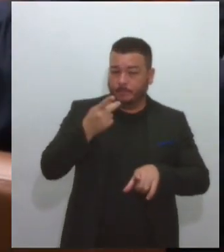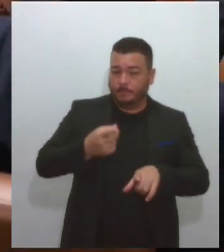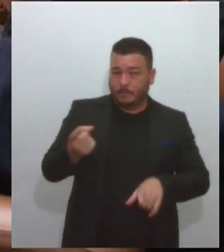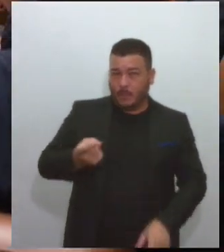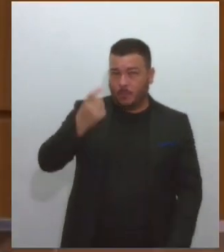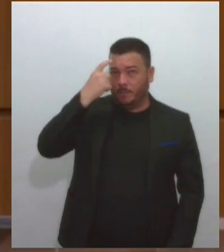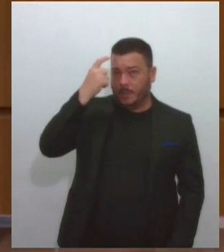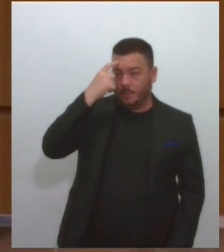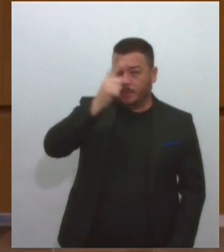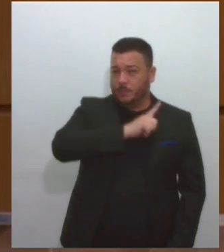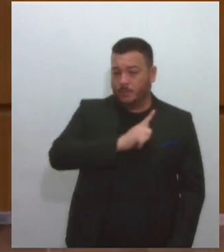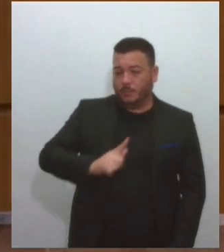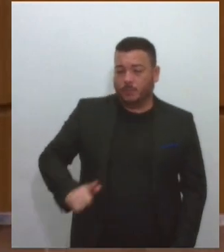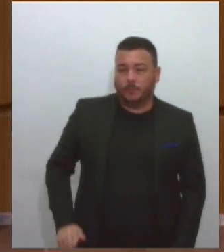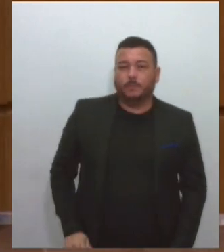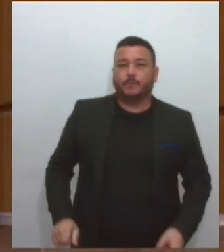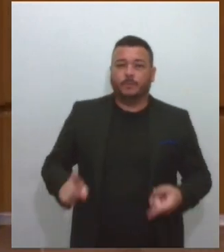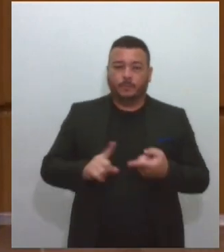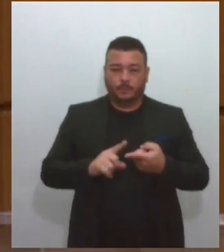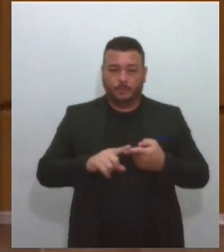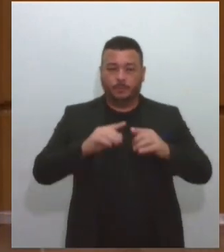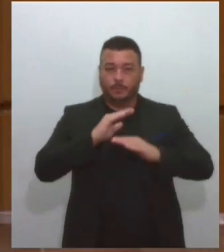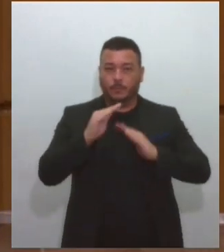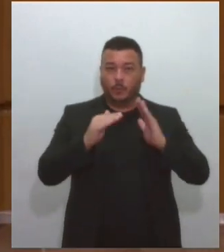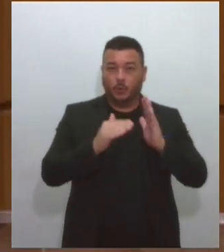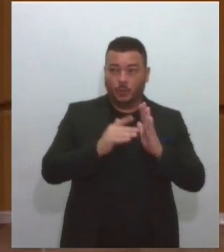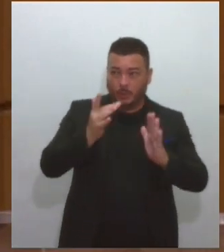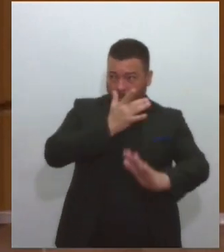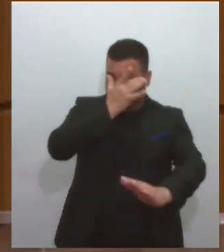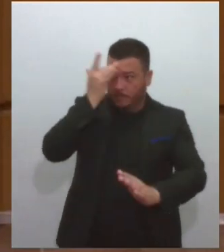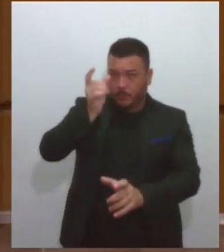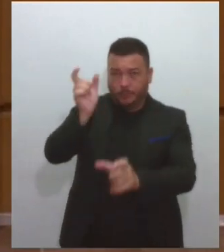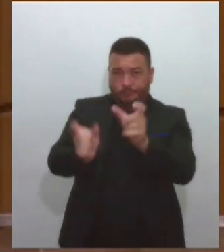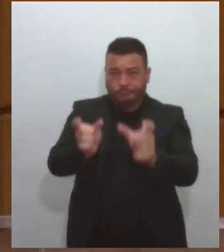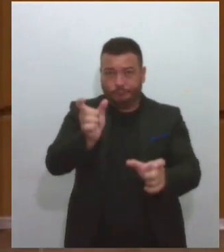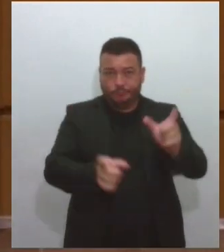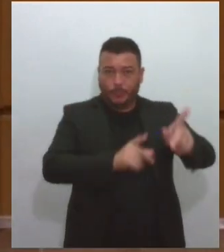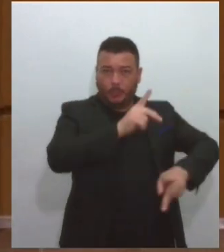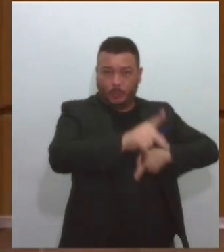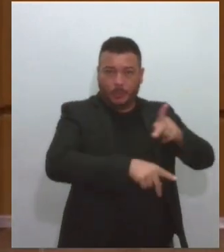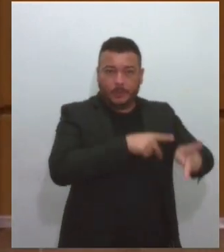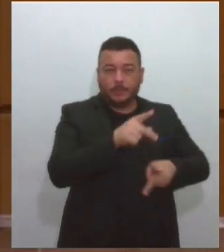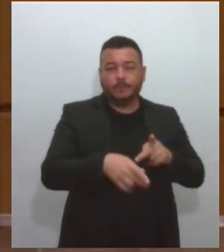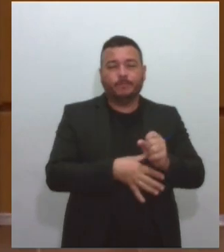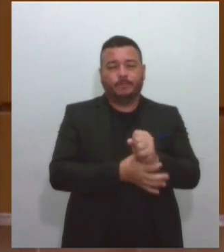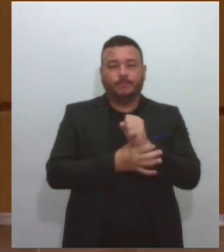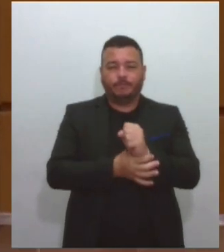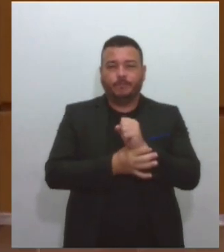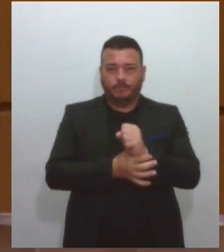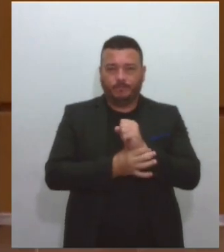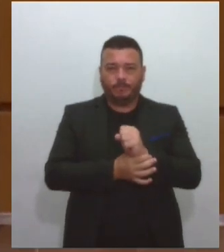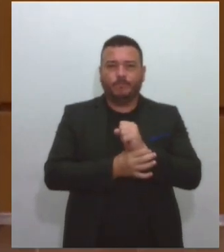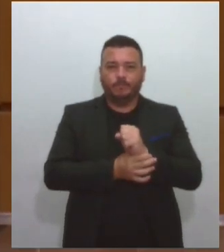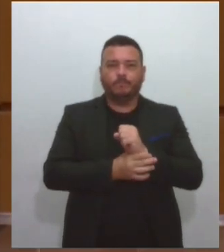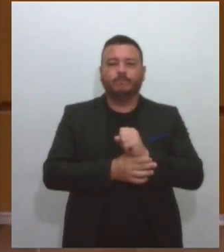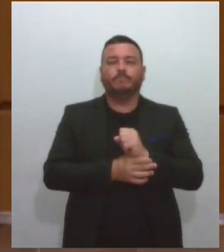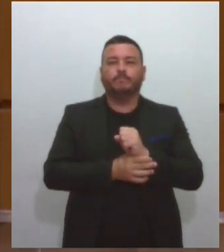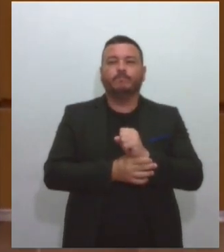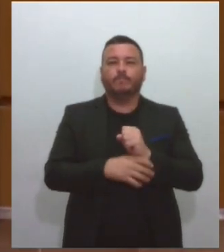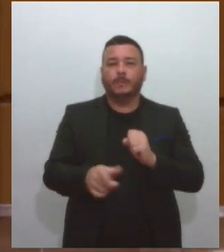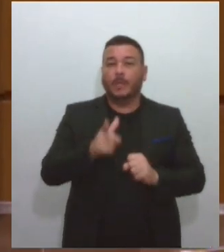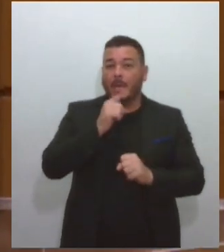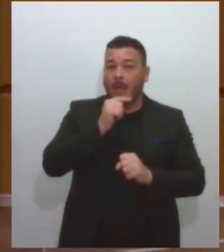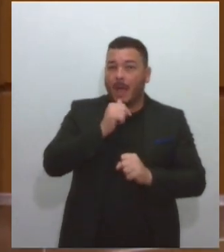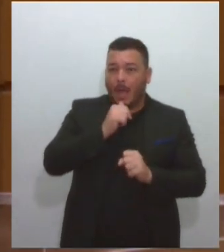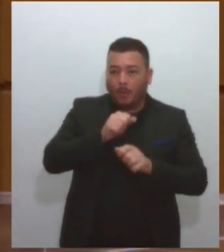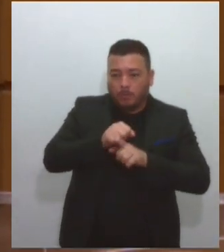assim como de todos os sergipanos, é garantir à população uma distribuição de água sem interrupção